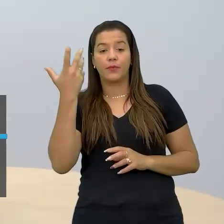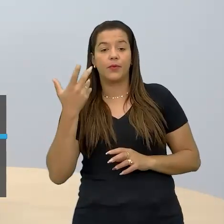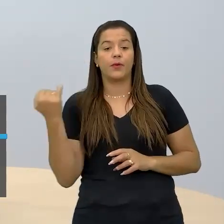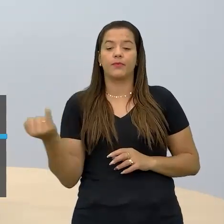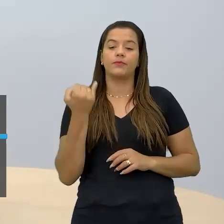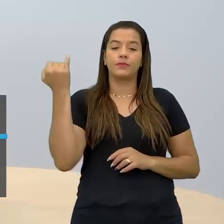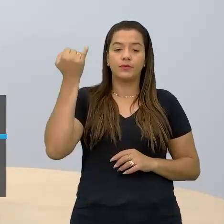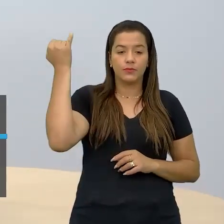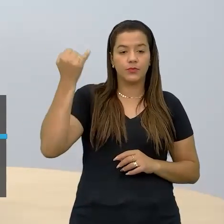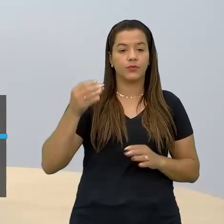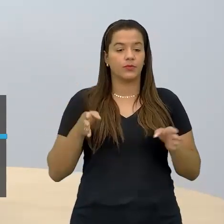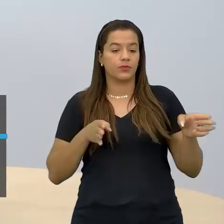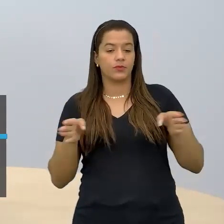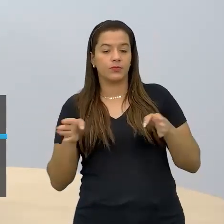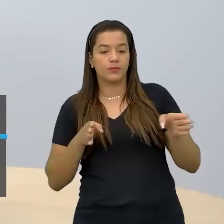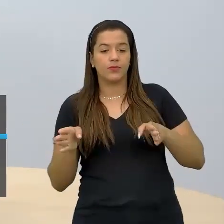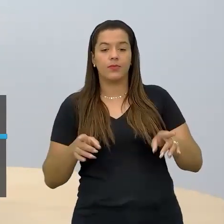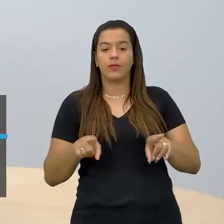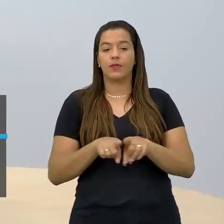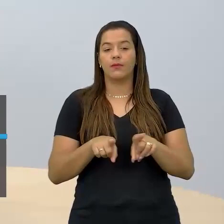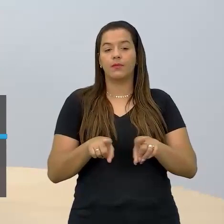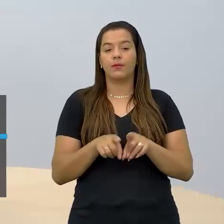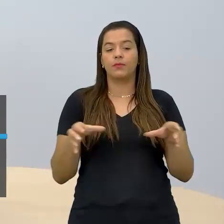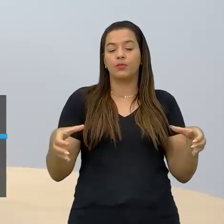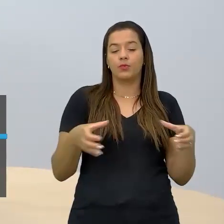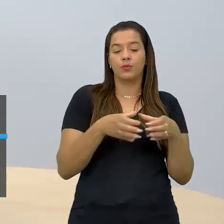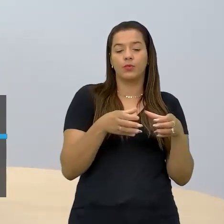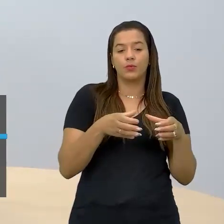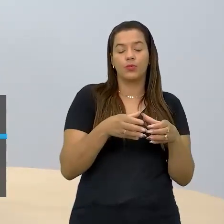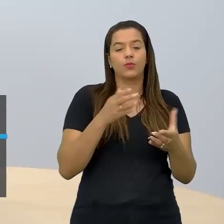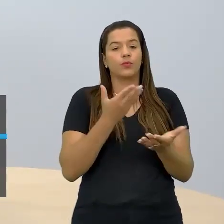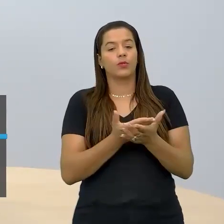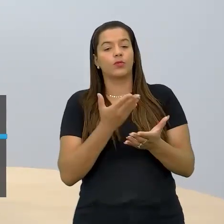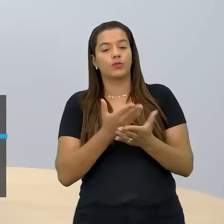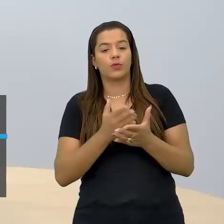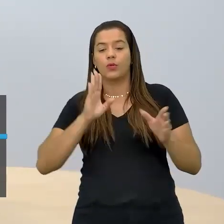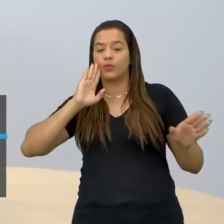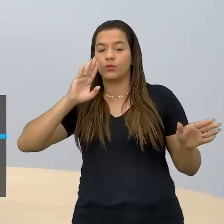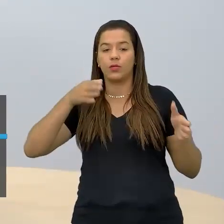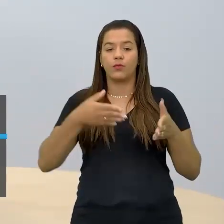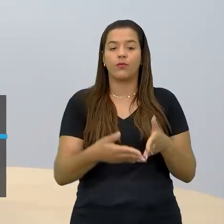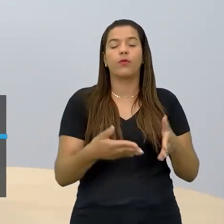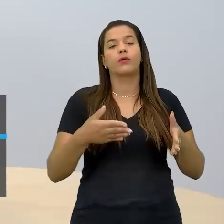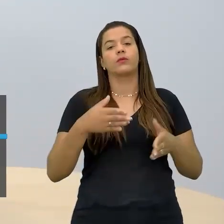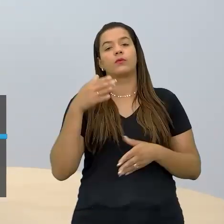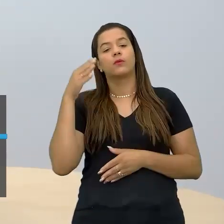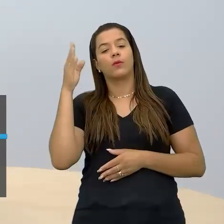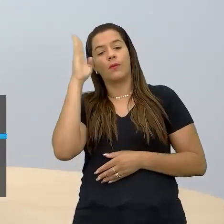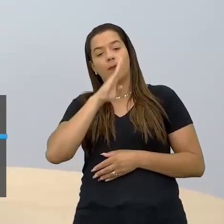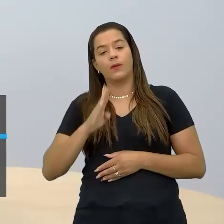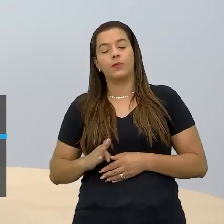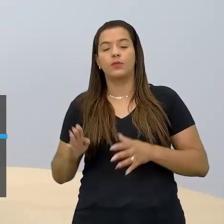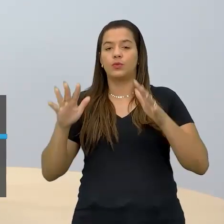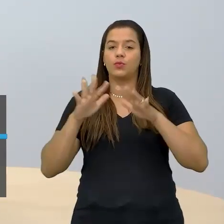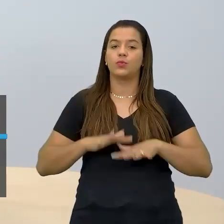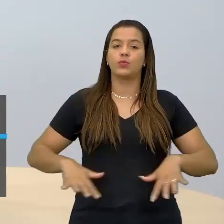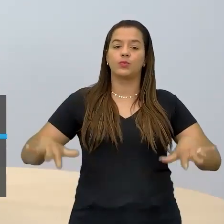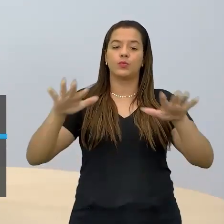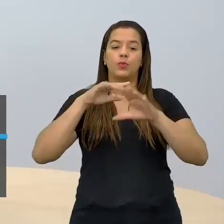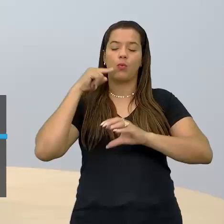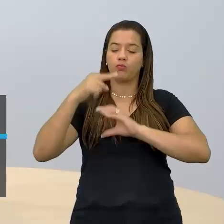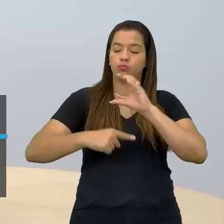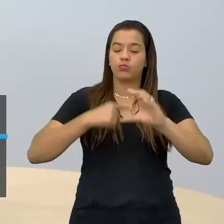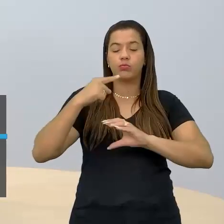relevantes nesse momento, também para a comunidade escolar, o que está em foco no Brasil, no mundo, que seja de relevância